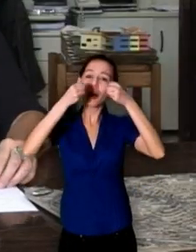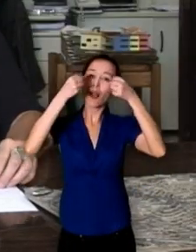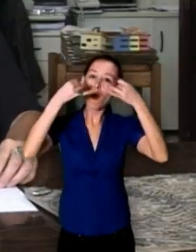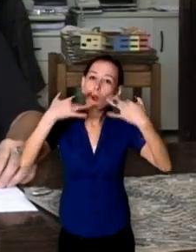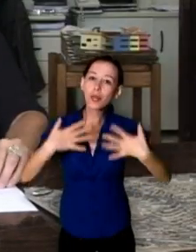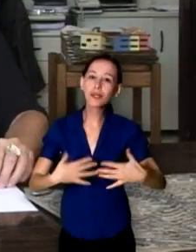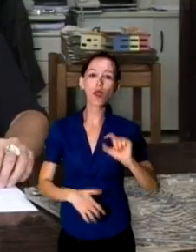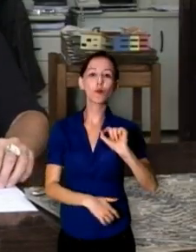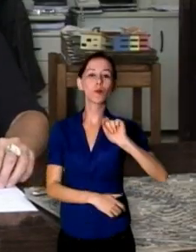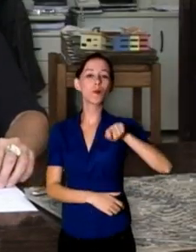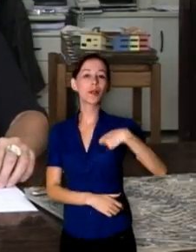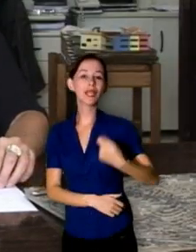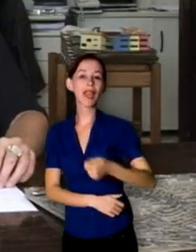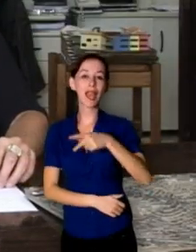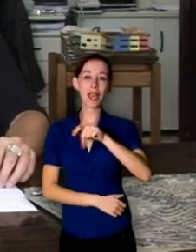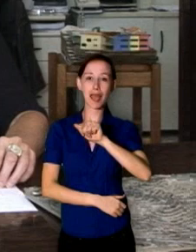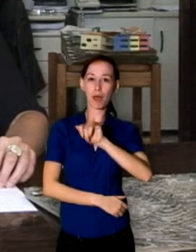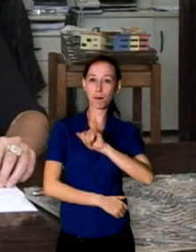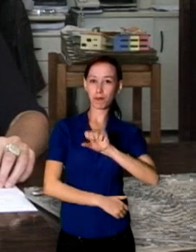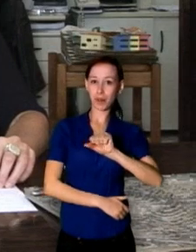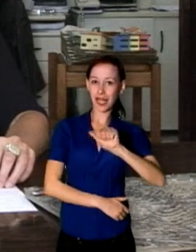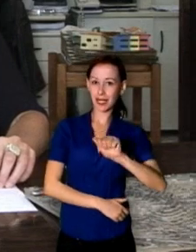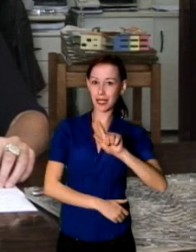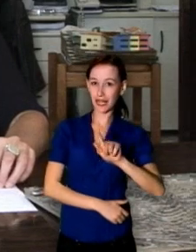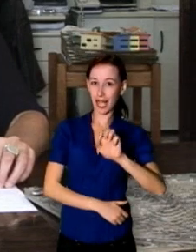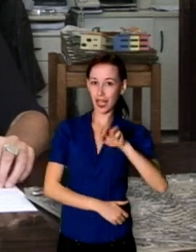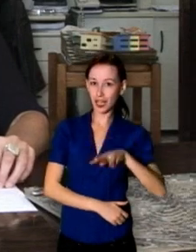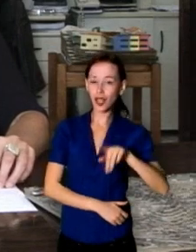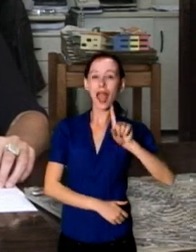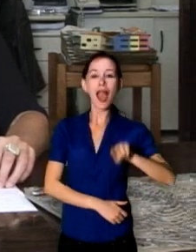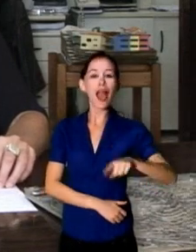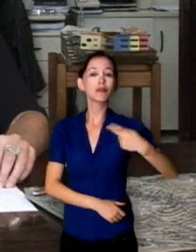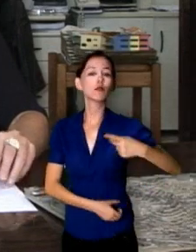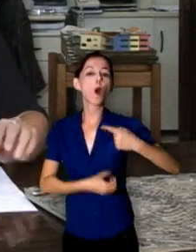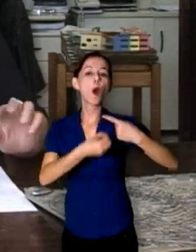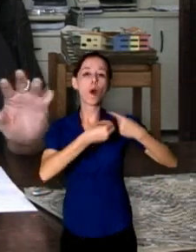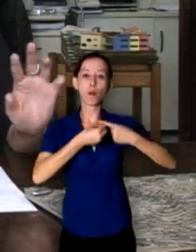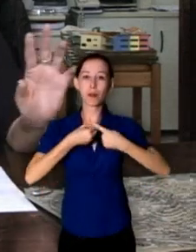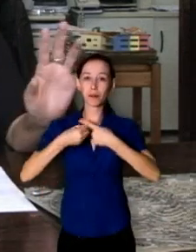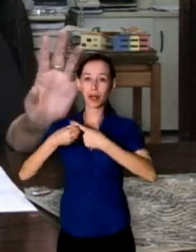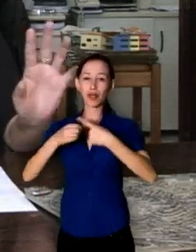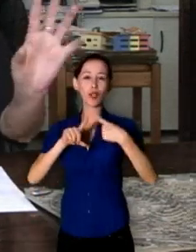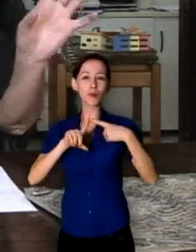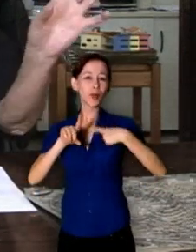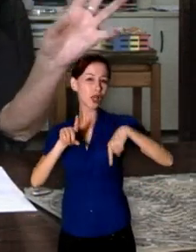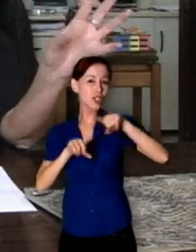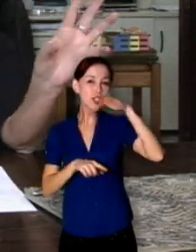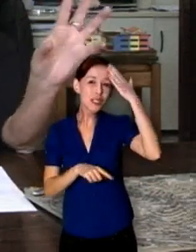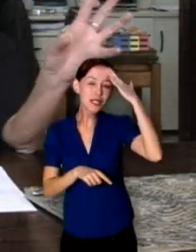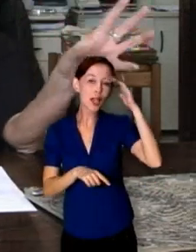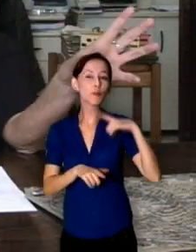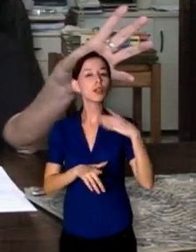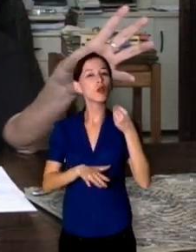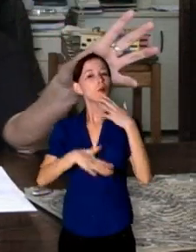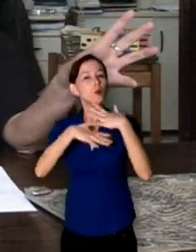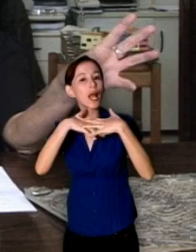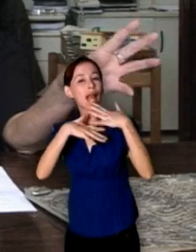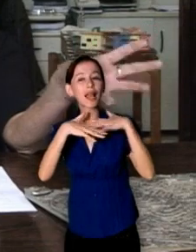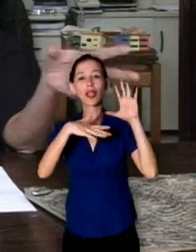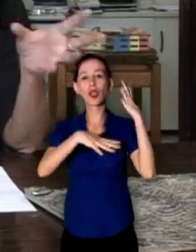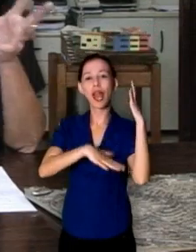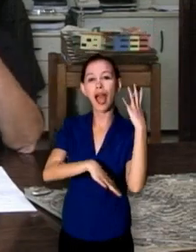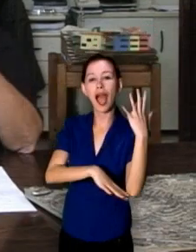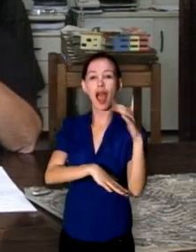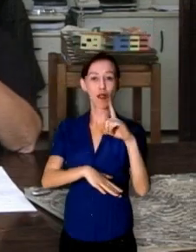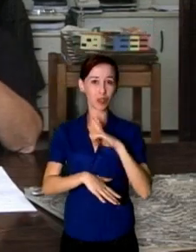que pudesse ser explorado é essa noção da paisagem urbana. Porque se a gente tem muito carinho, muito cuidado com as árvores e com os